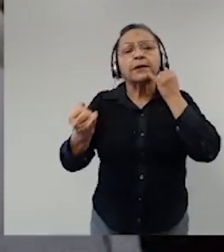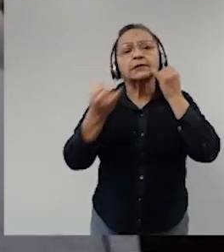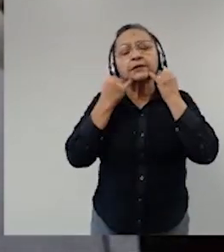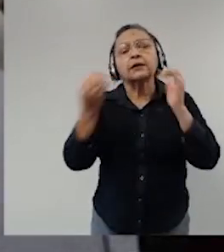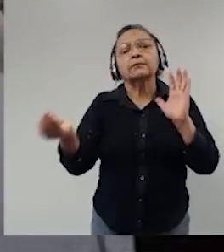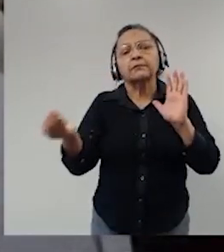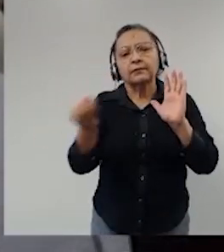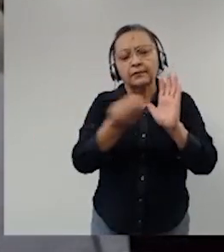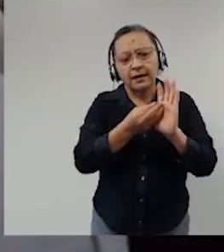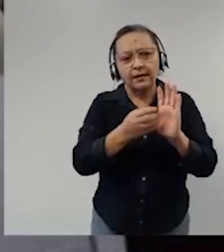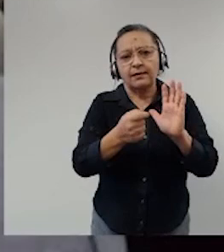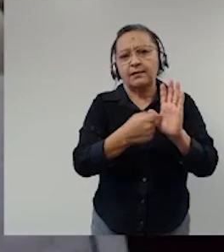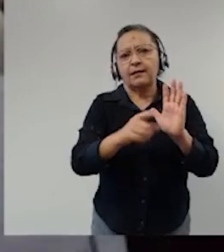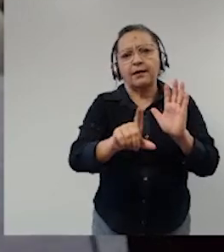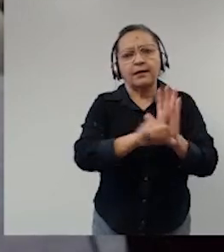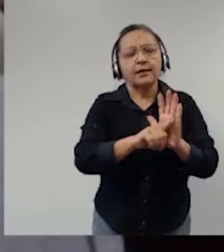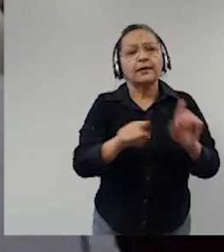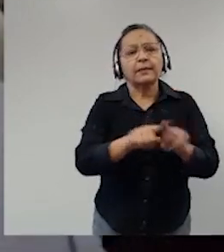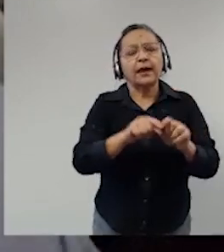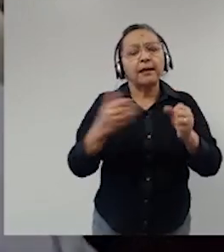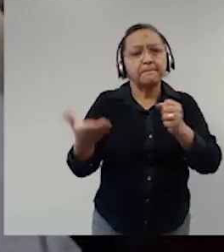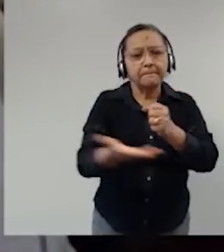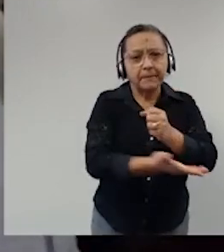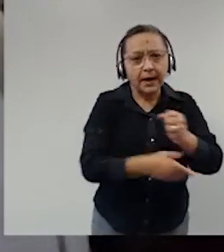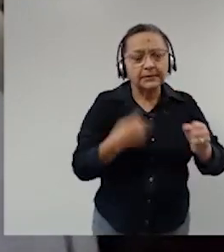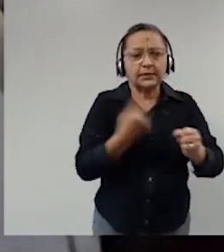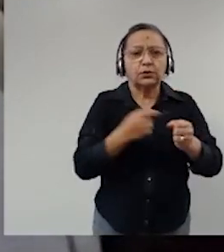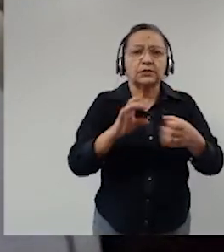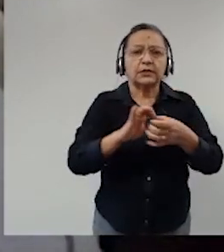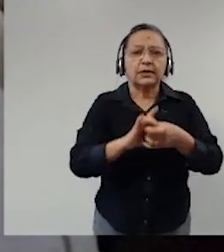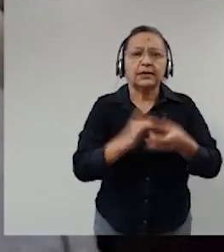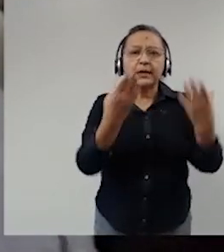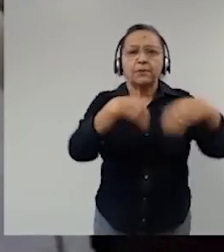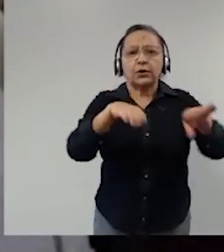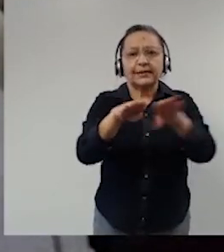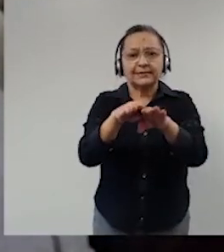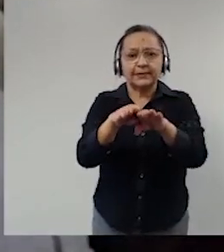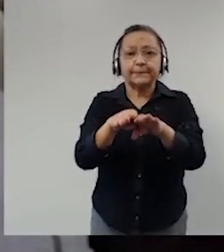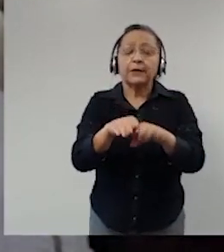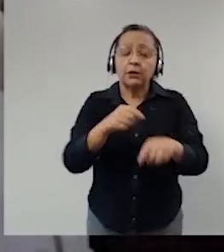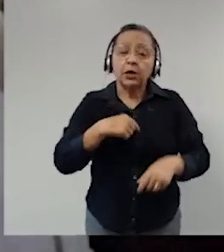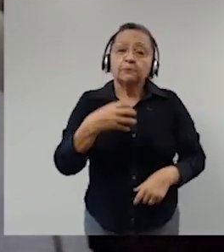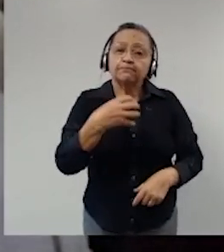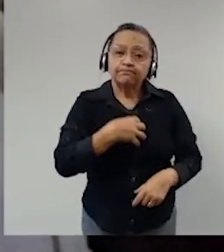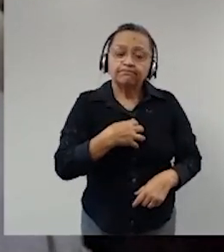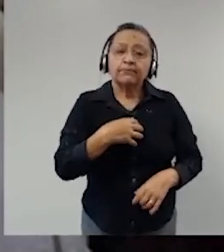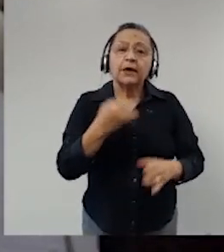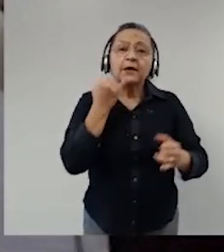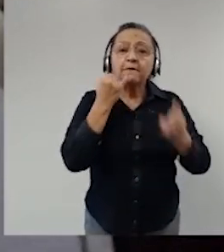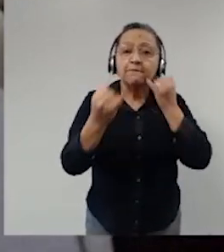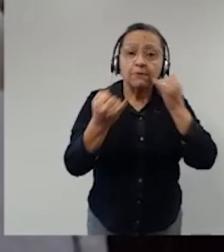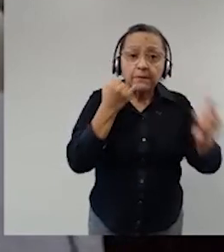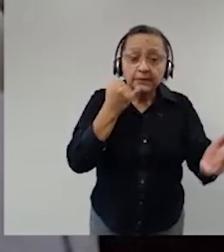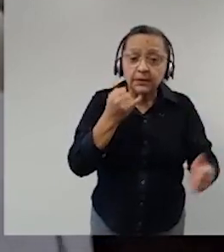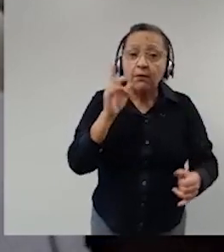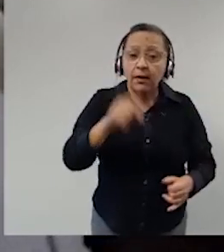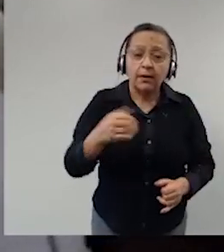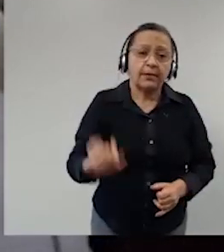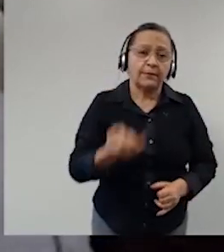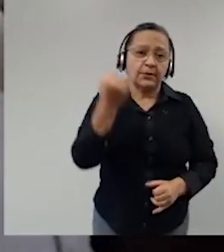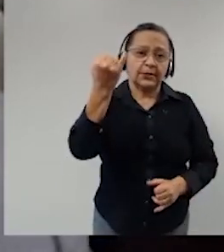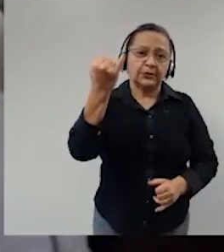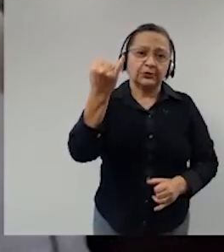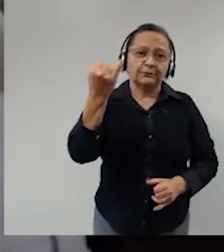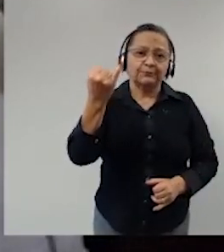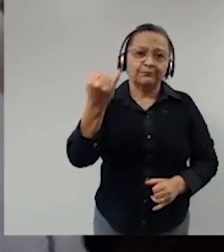fundamentos da nossa democracia, né? Então, vejo que a informação, mais do que nunca,